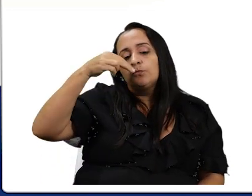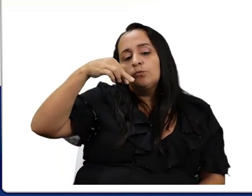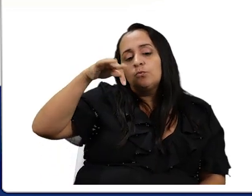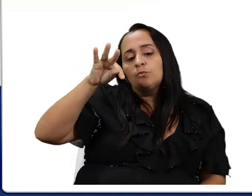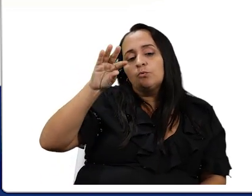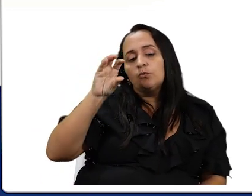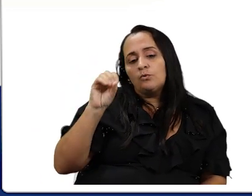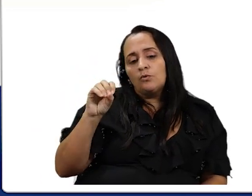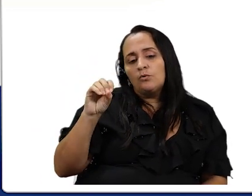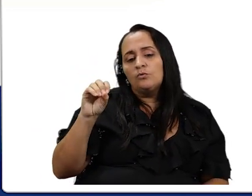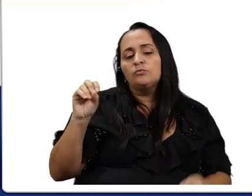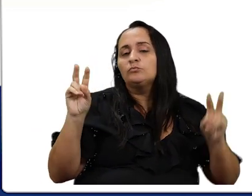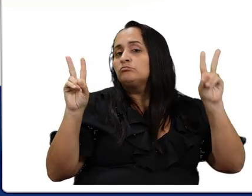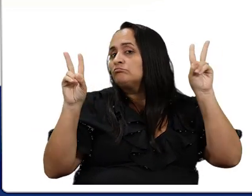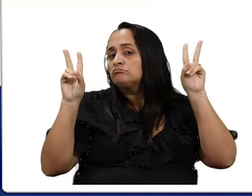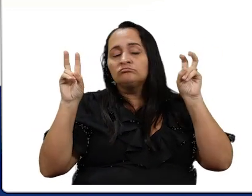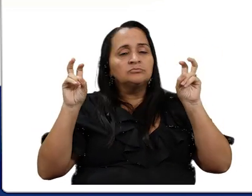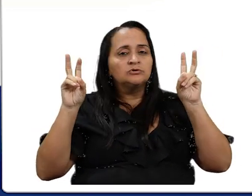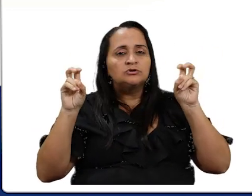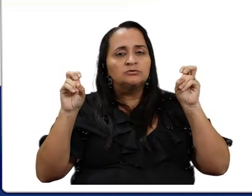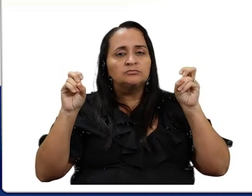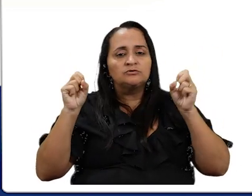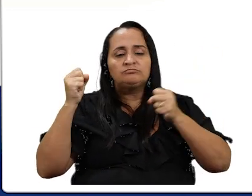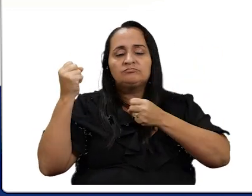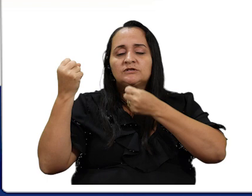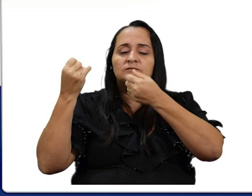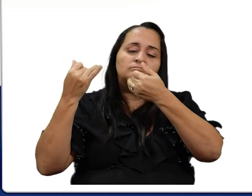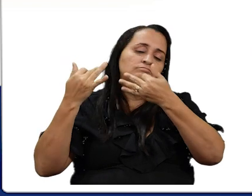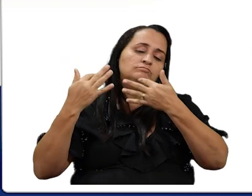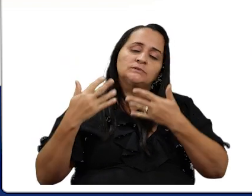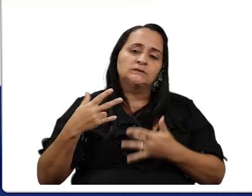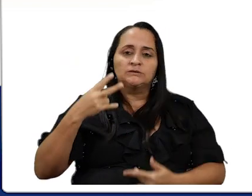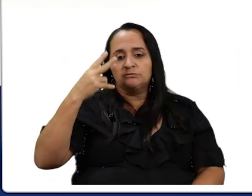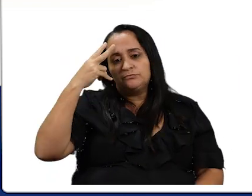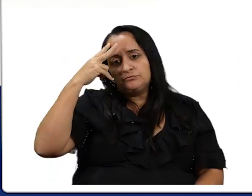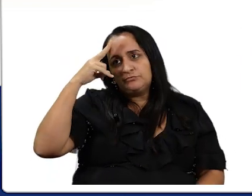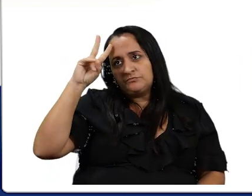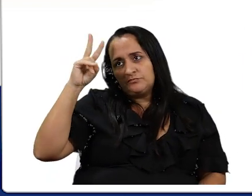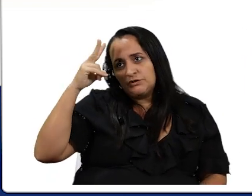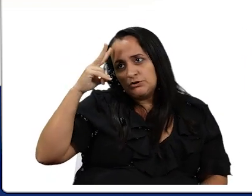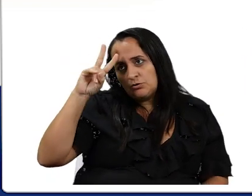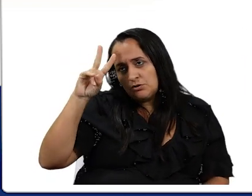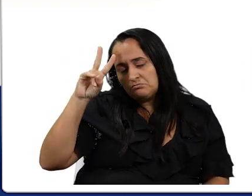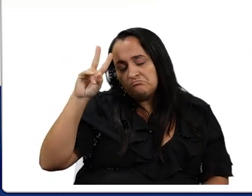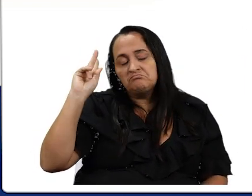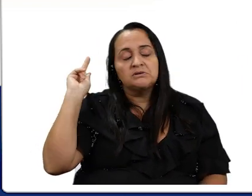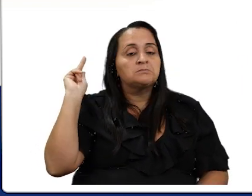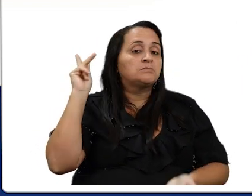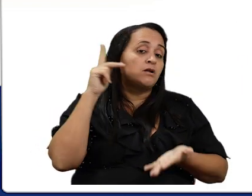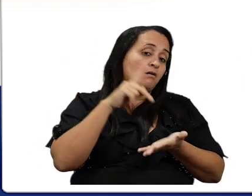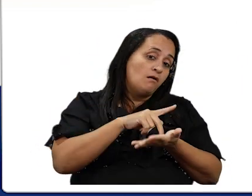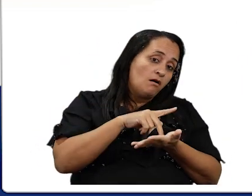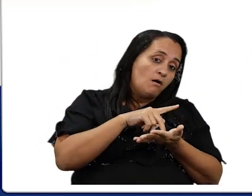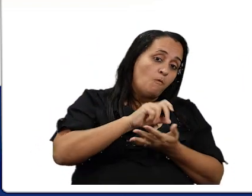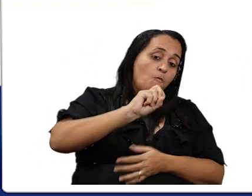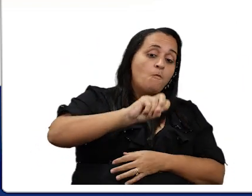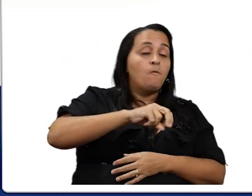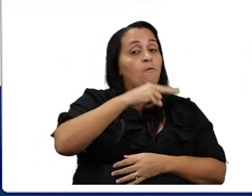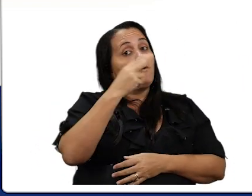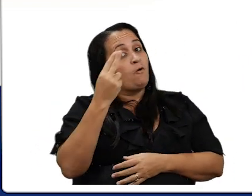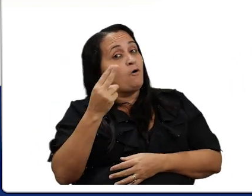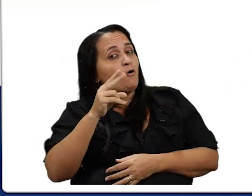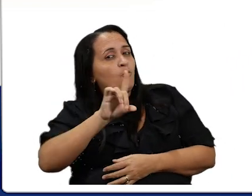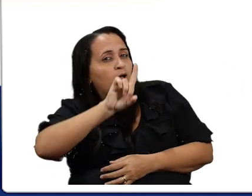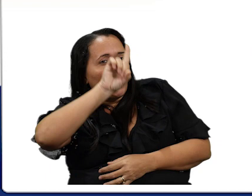é o tipo de texto que vai narrar uma história. Pode ser real e pode ser inventada.